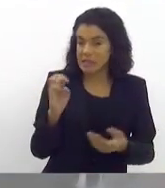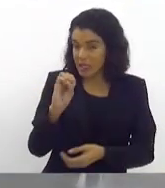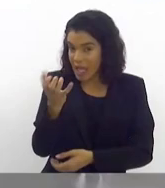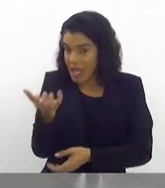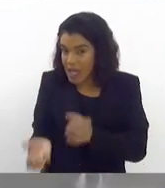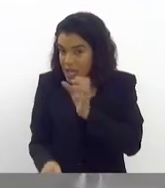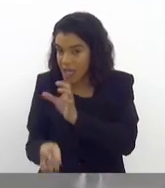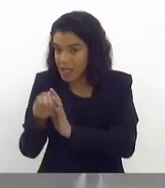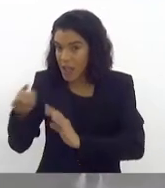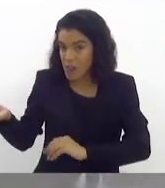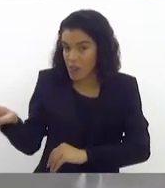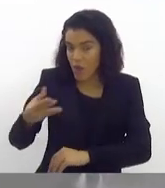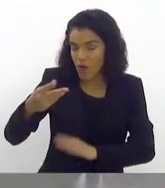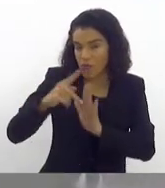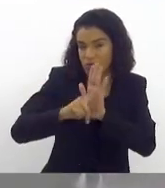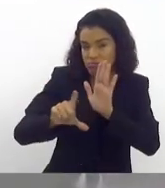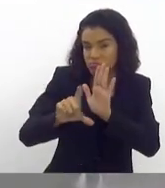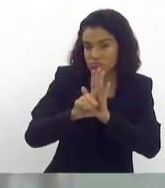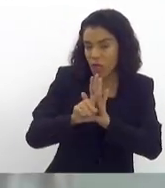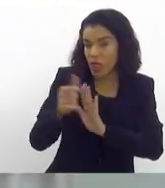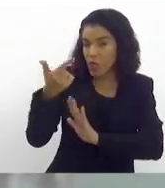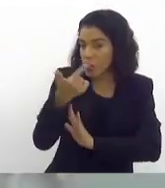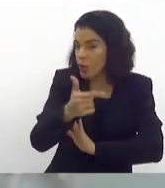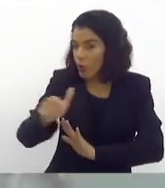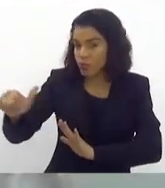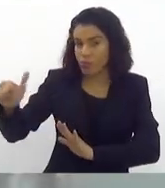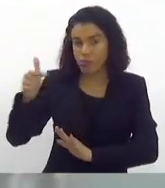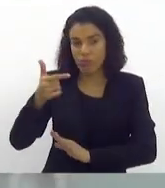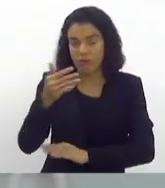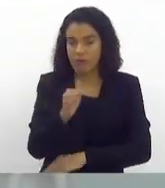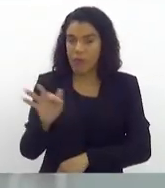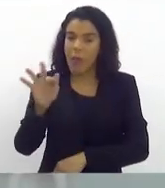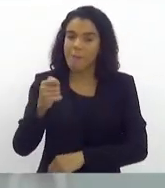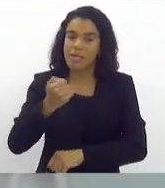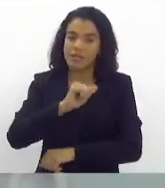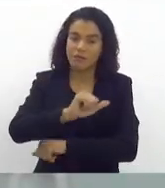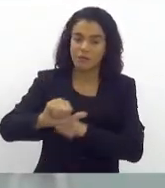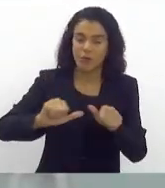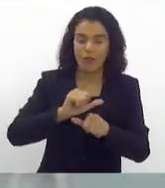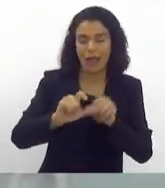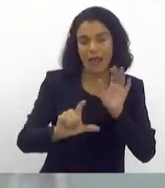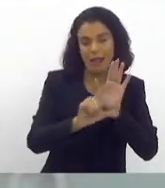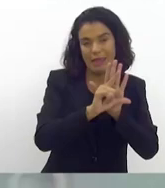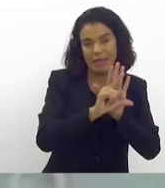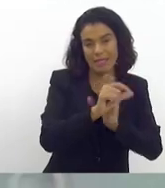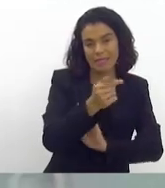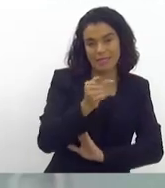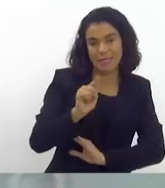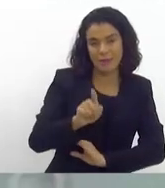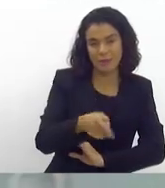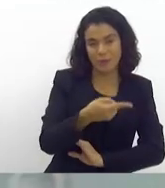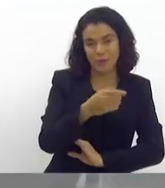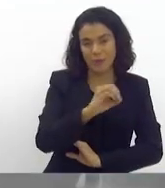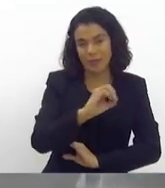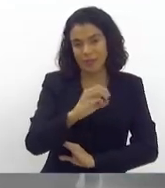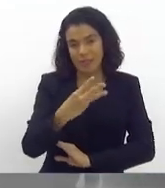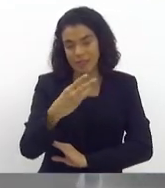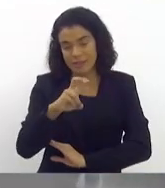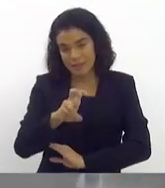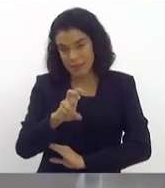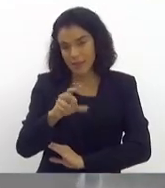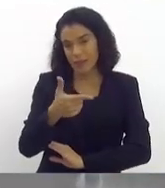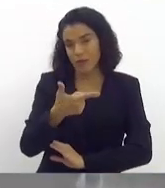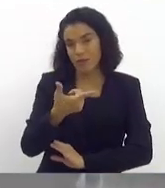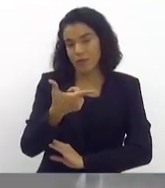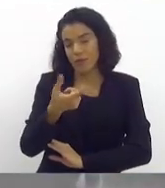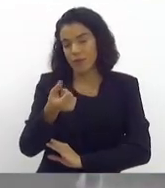algo novo que não tivesse na federal, tinha que modificar 7.035 de 15. Deputada Verônica.